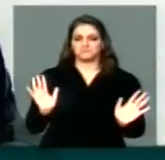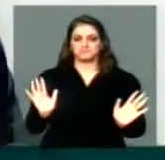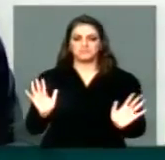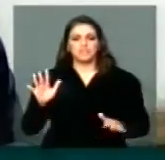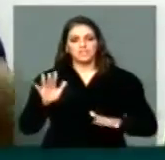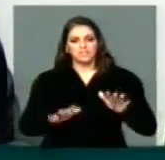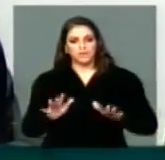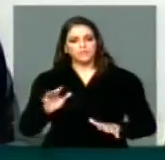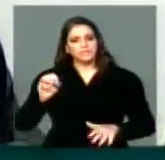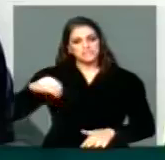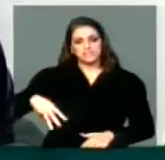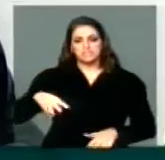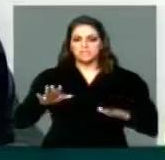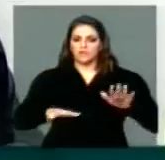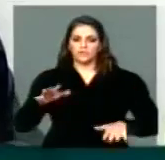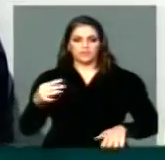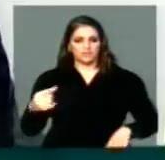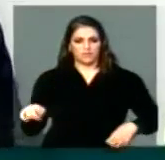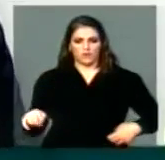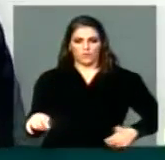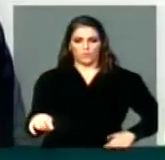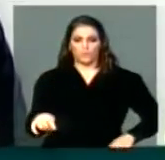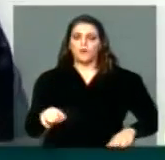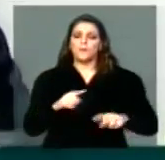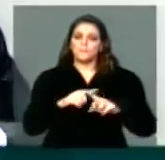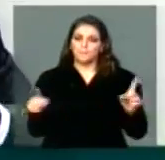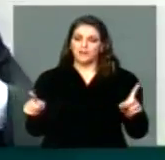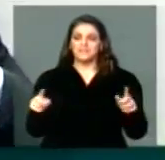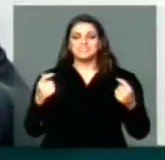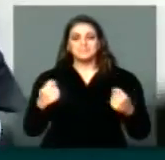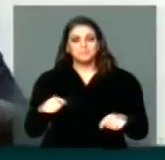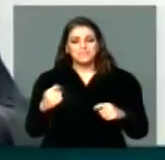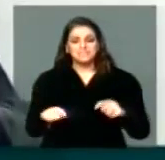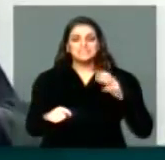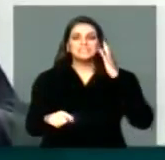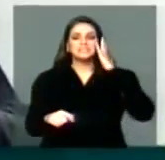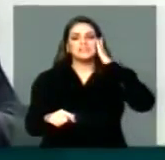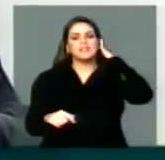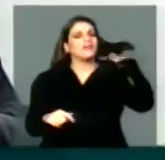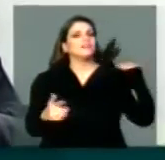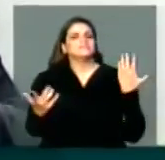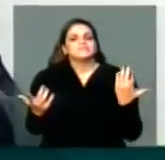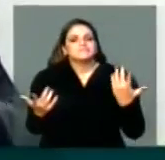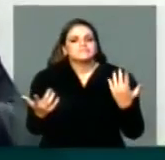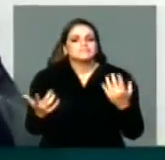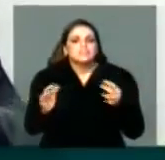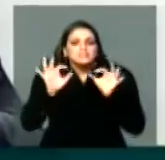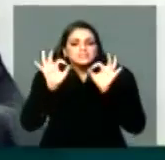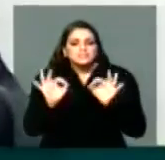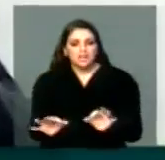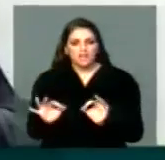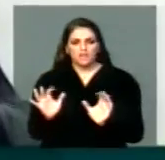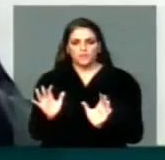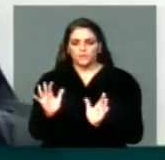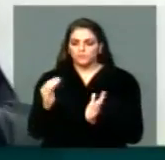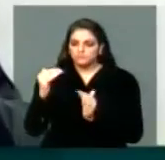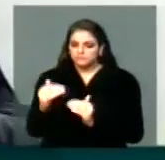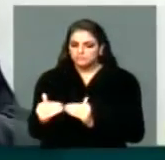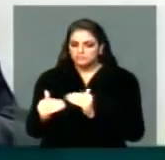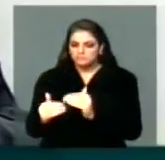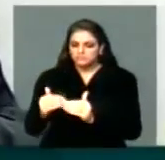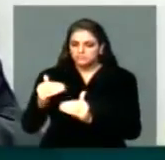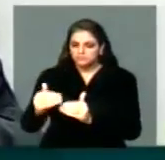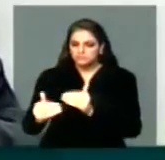ser considerado objeto de investigação. Mas ao menos que a gente tenha uma coerência naquilo que está se propondo com pedido de